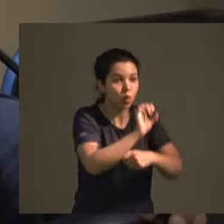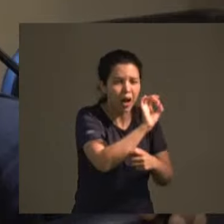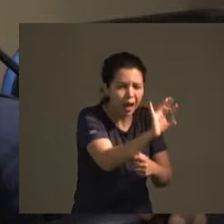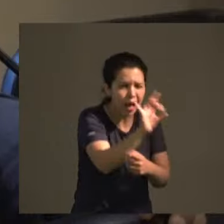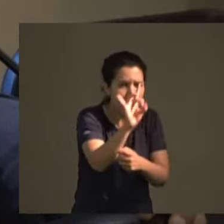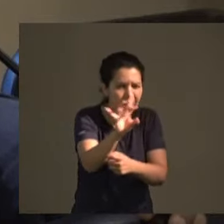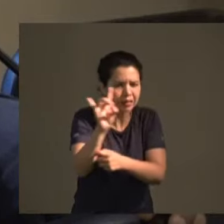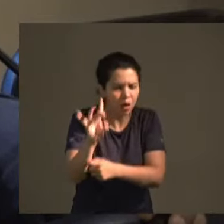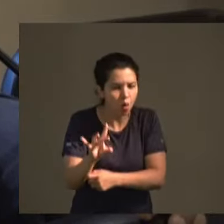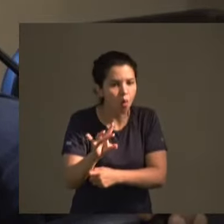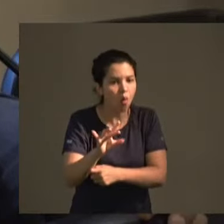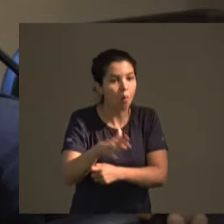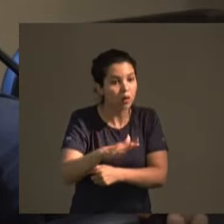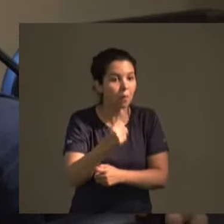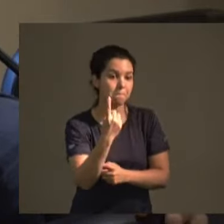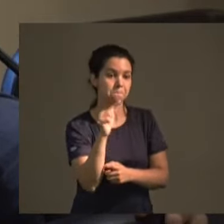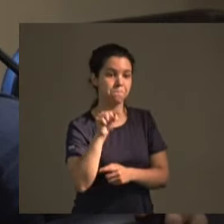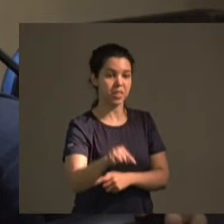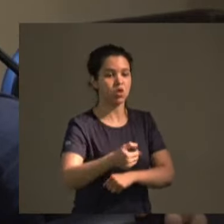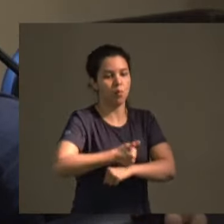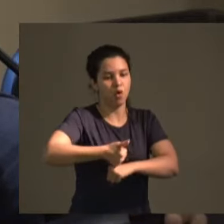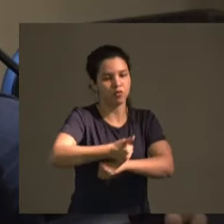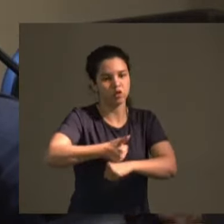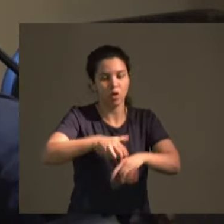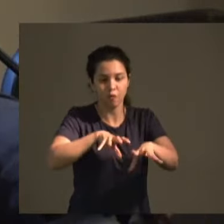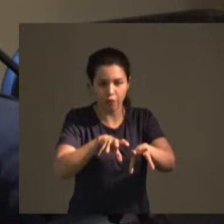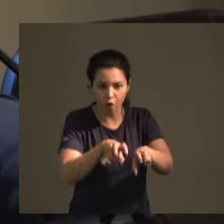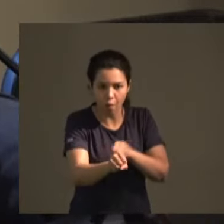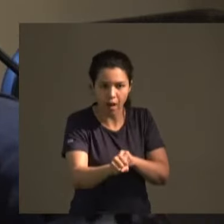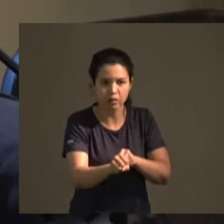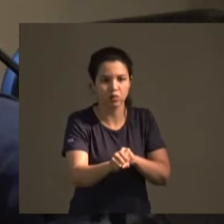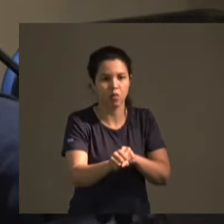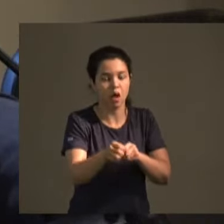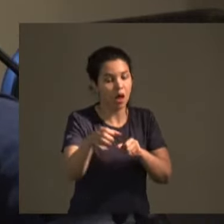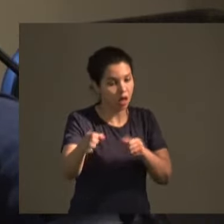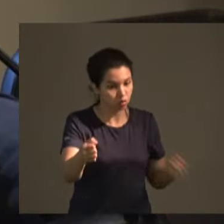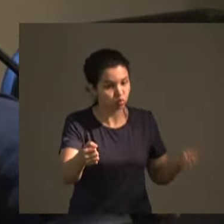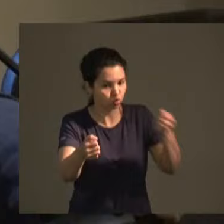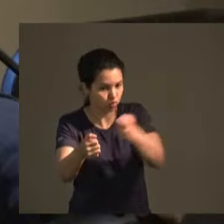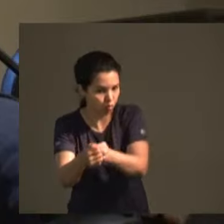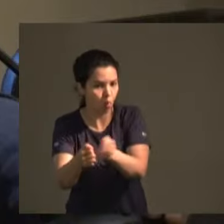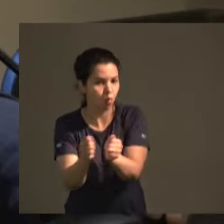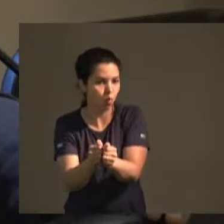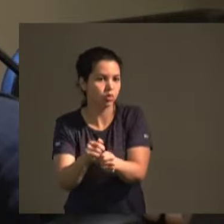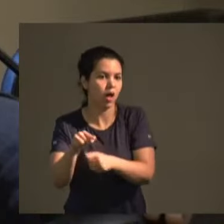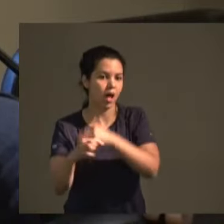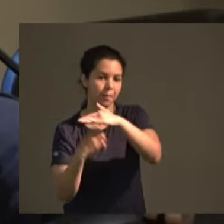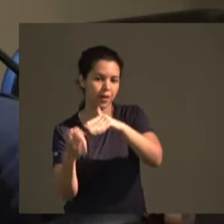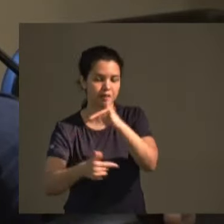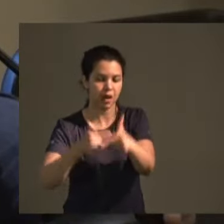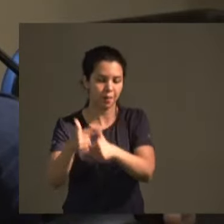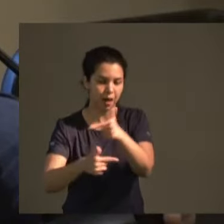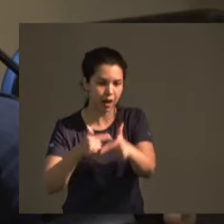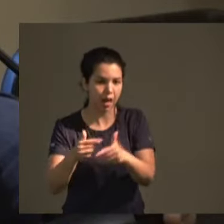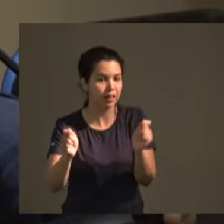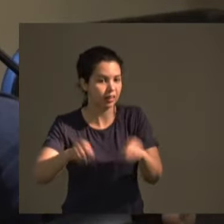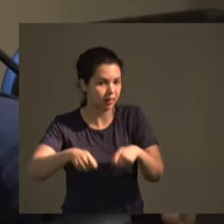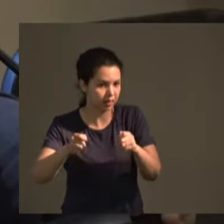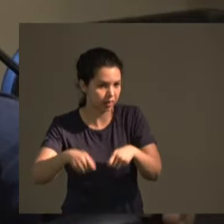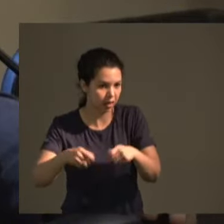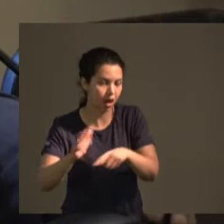profissionais desses formados, para que, junto às empresas, possam ser contratados para viabilizar